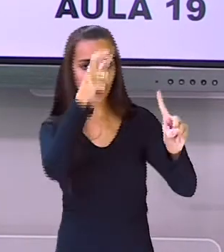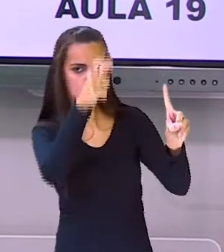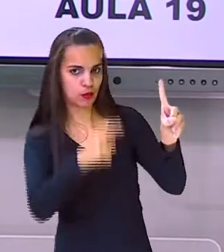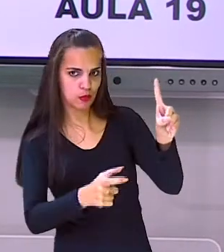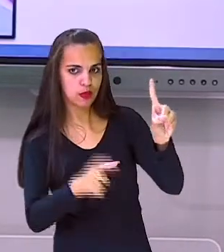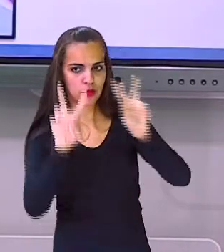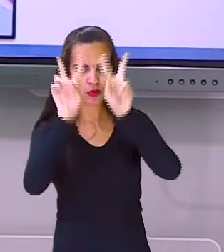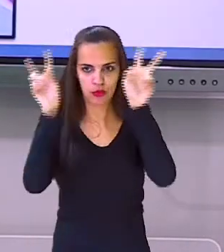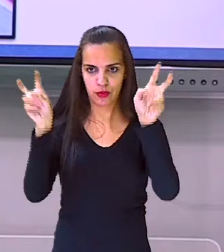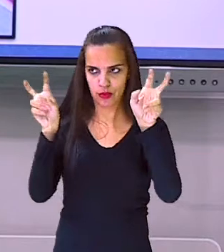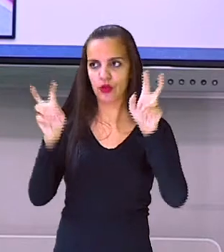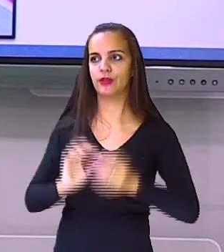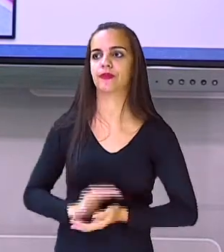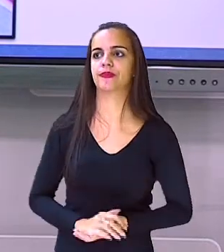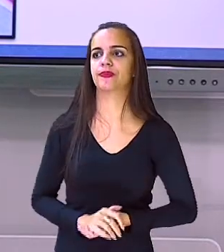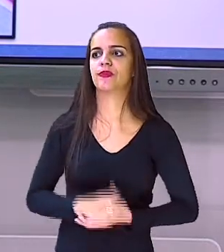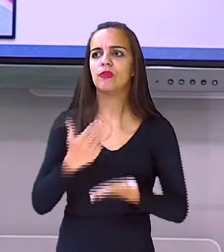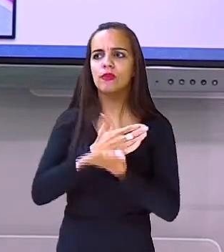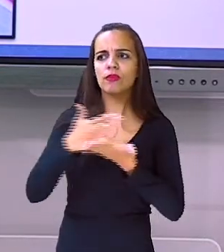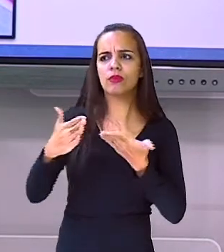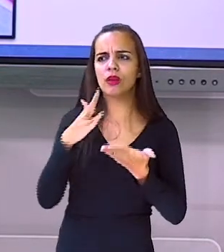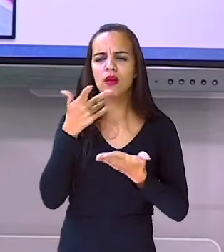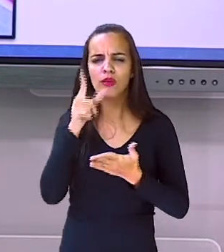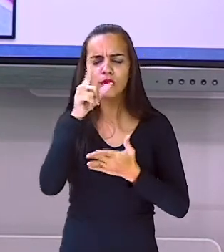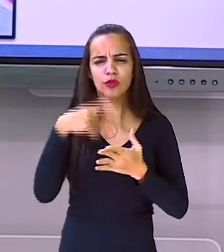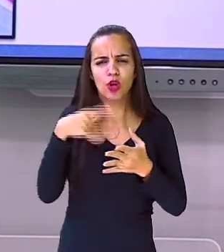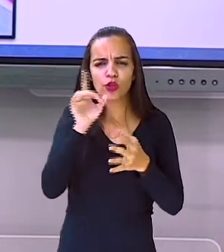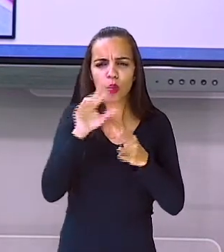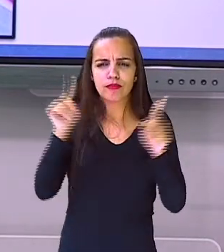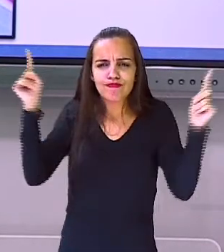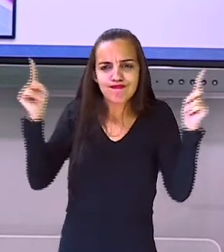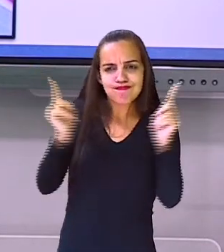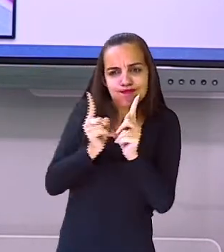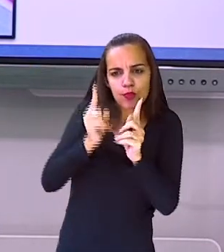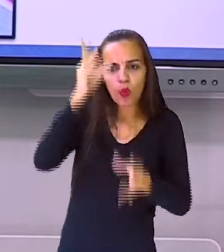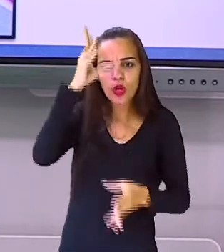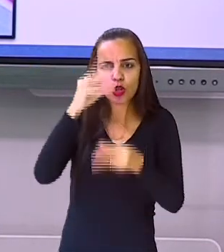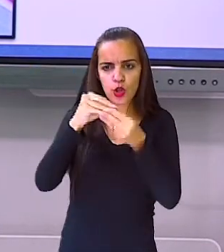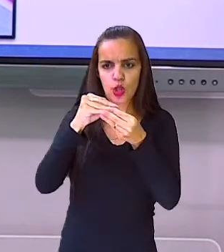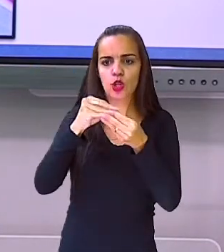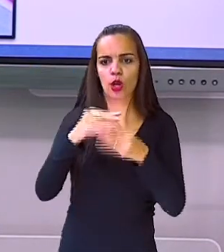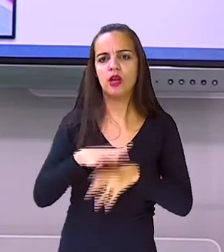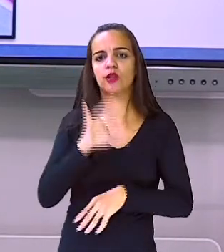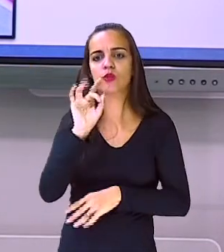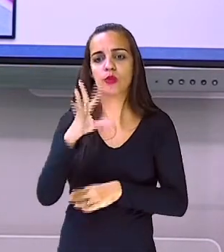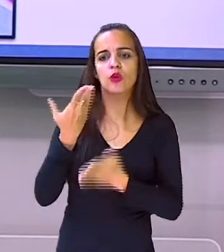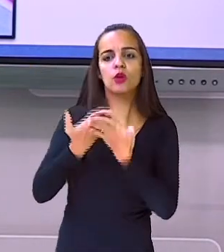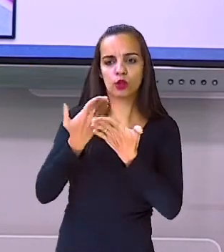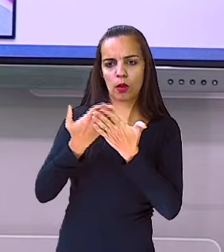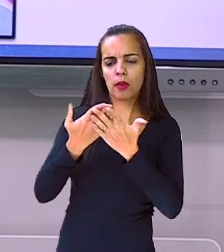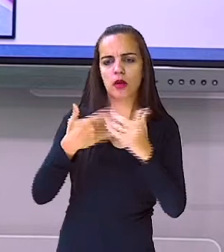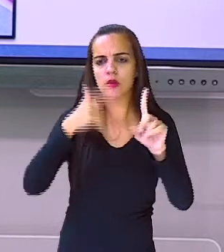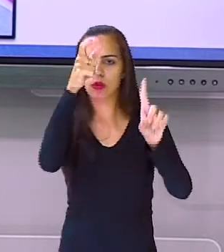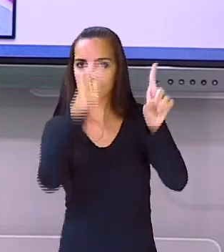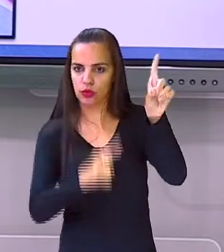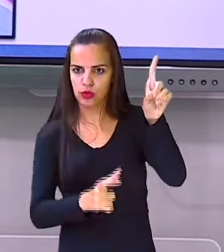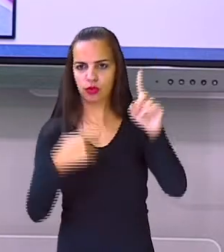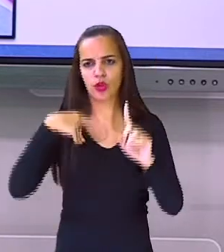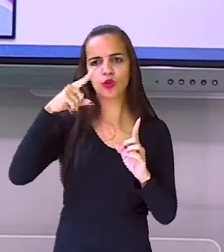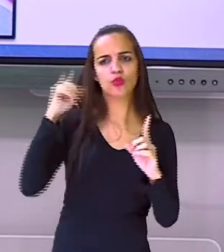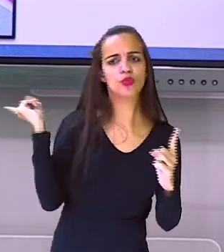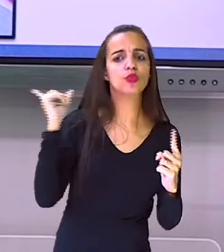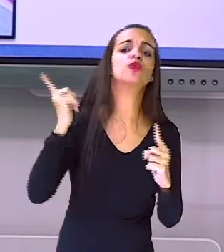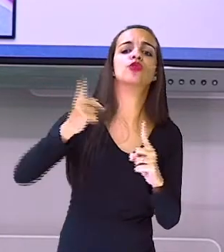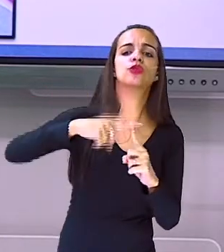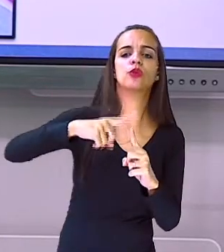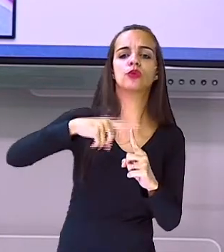então! Vamos começar aí fazendo um pequeno resuminho aí, relembrando quais são os 5 tipos de sujeito, pessoal.